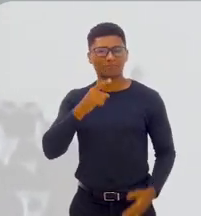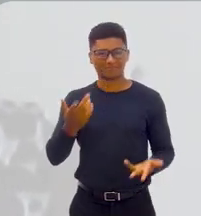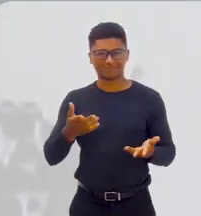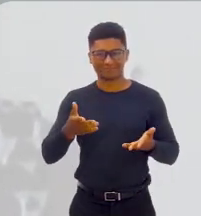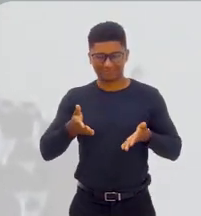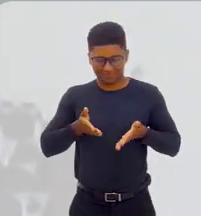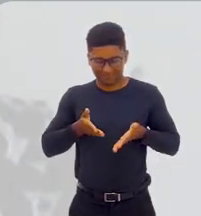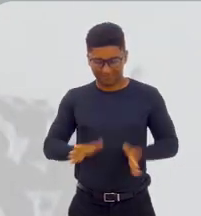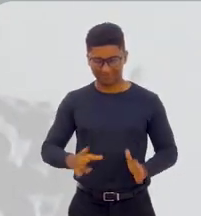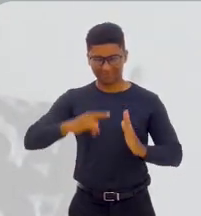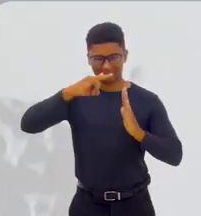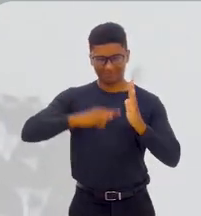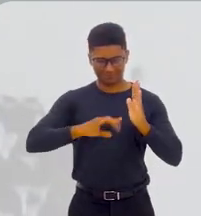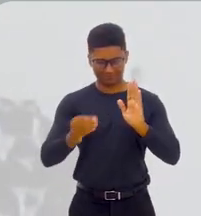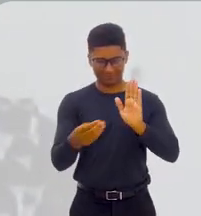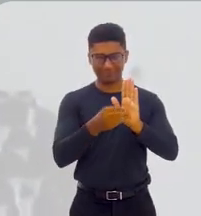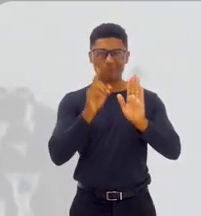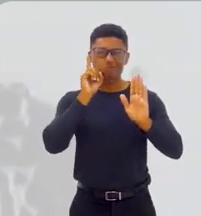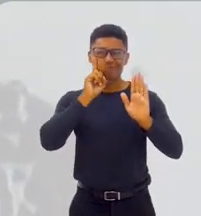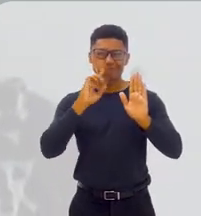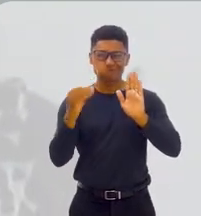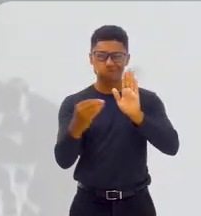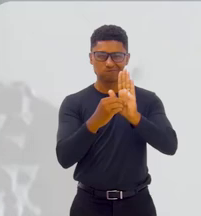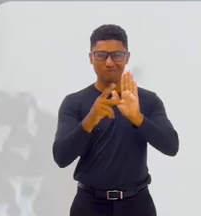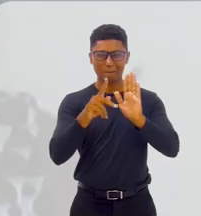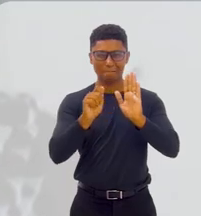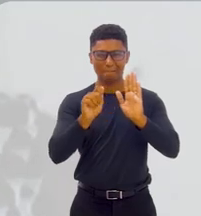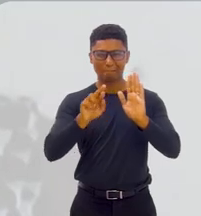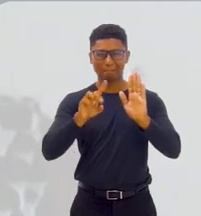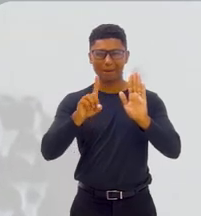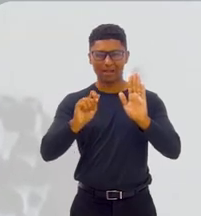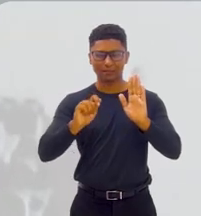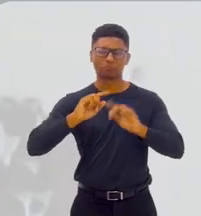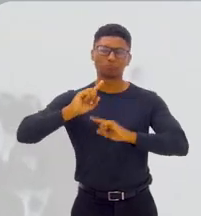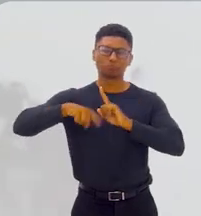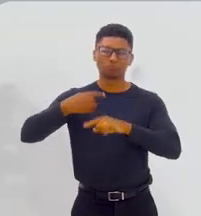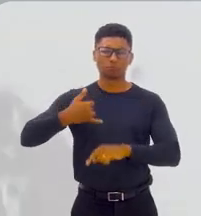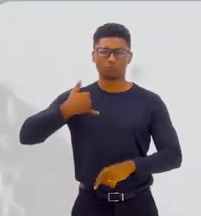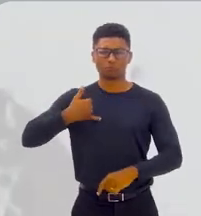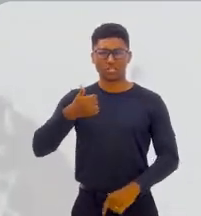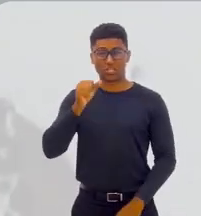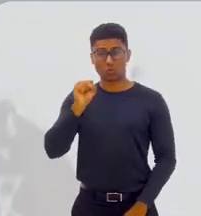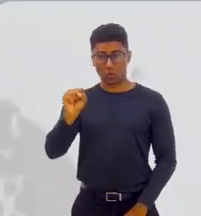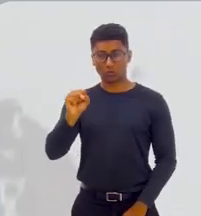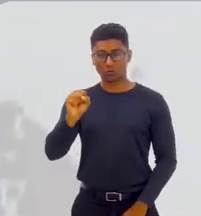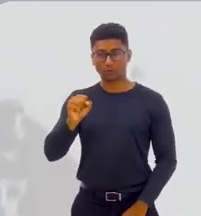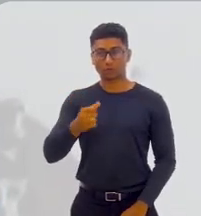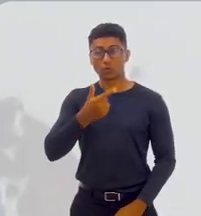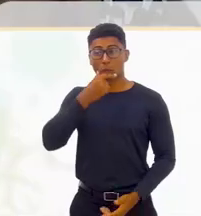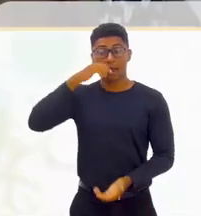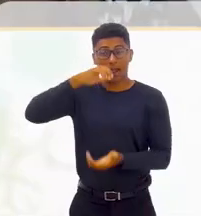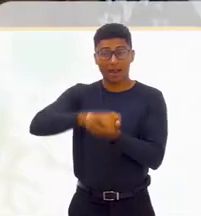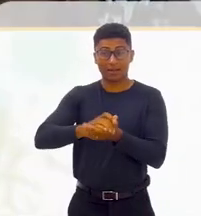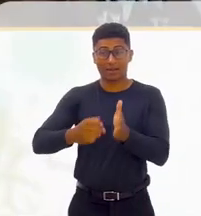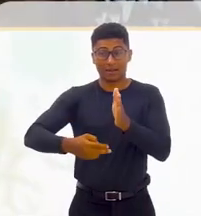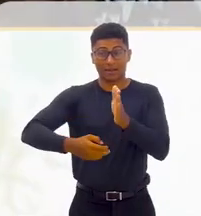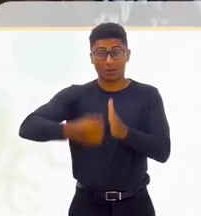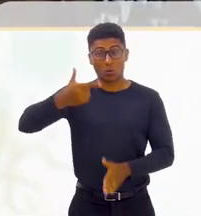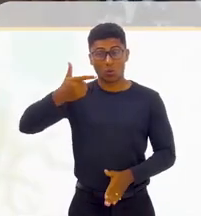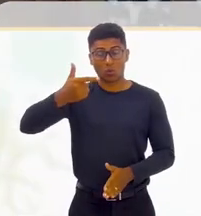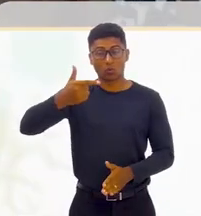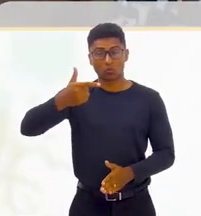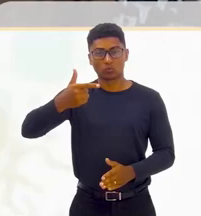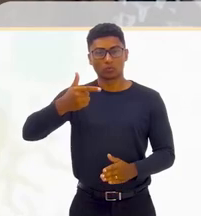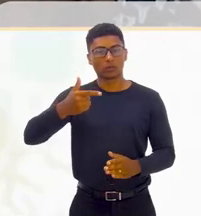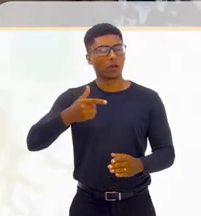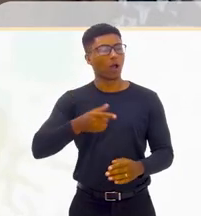certidão de nascimento, né, na maioria dos brasileiros. E aí, aos 18 anos, eu conheci o meu segundo marido. Voltou para o marido,